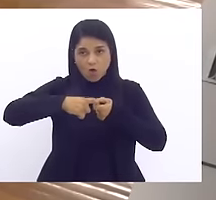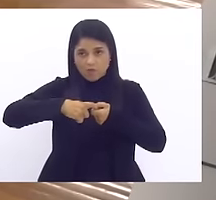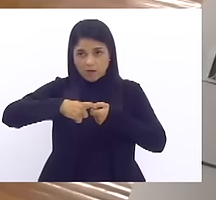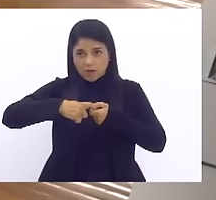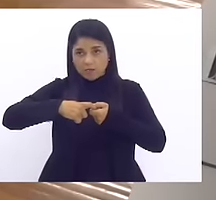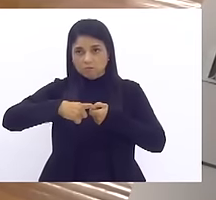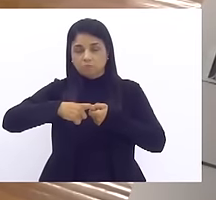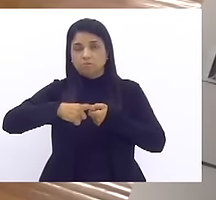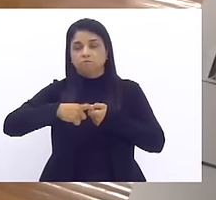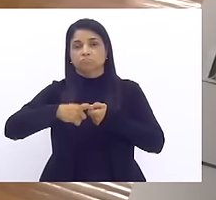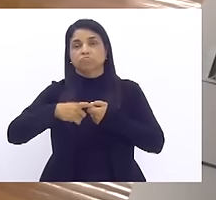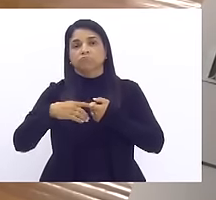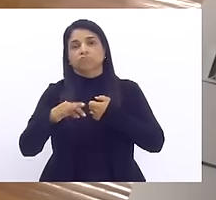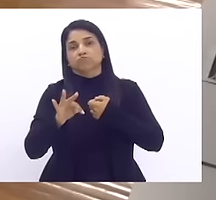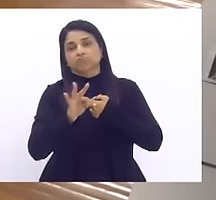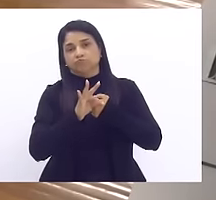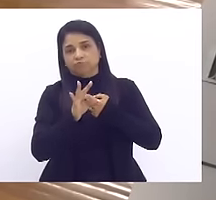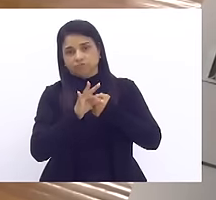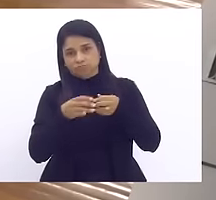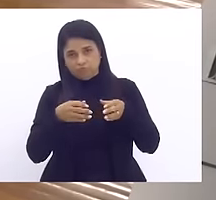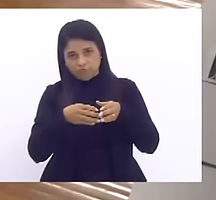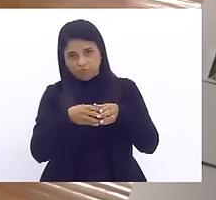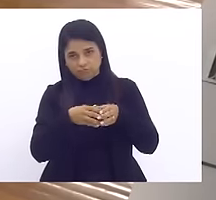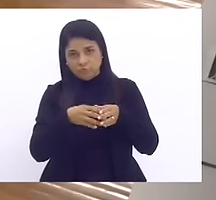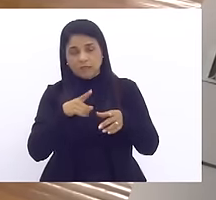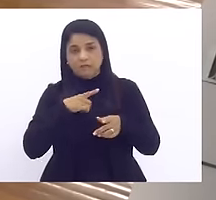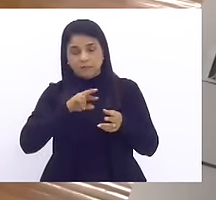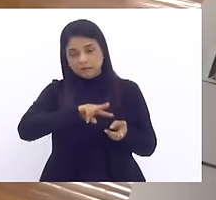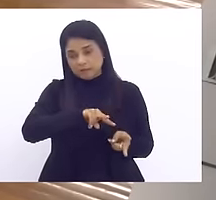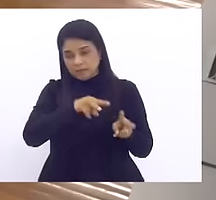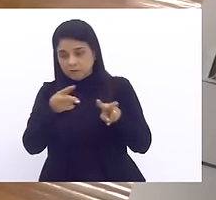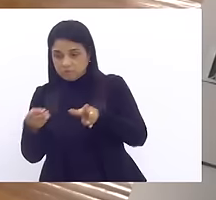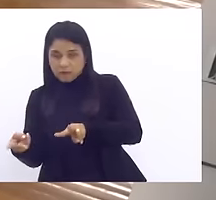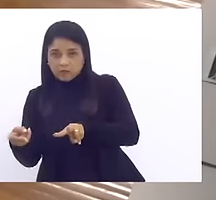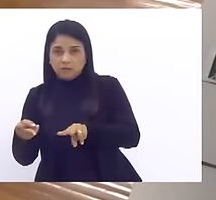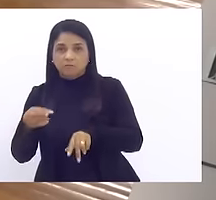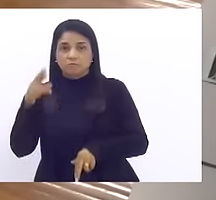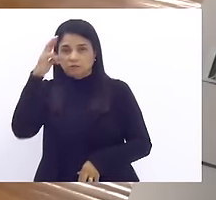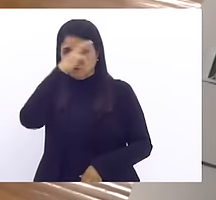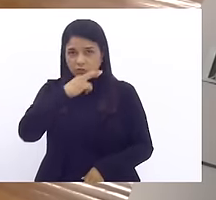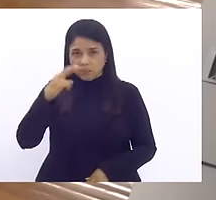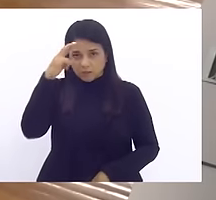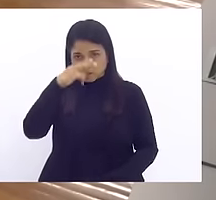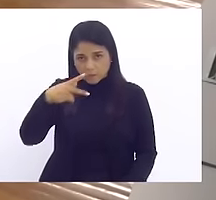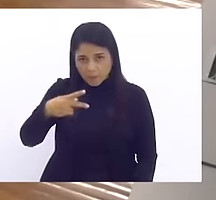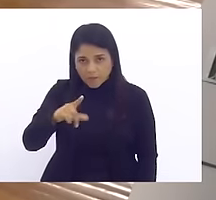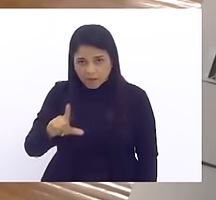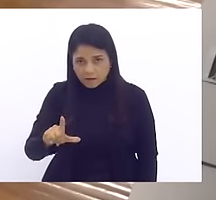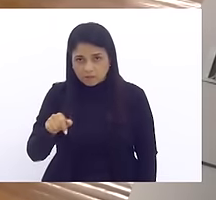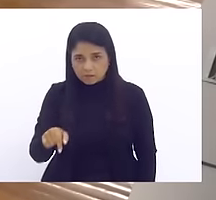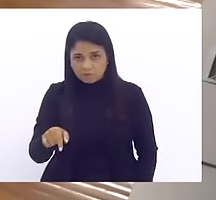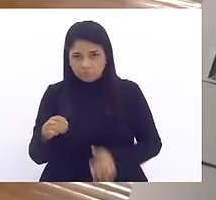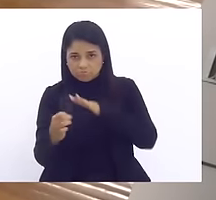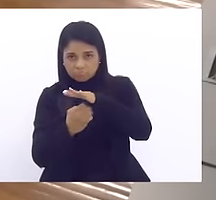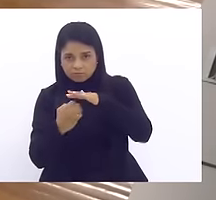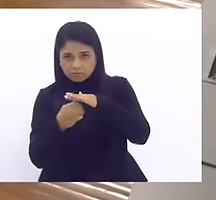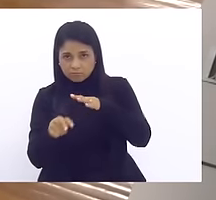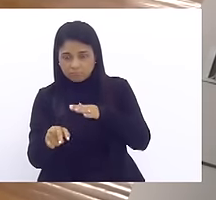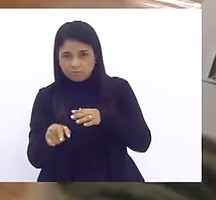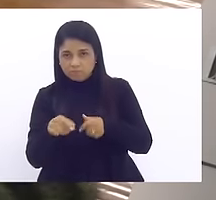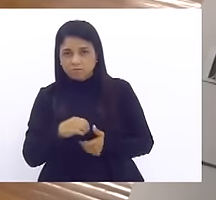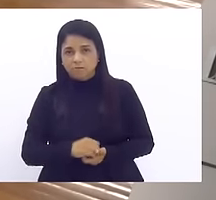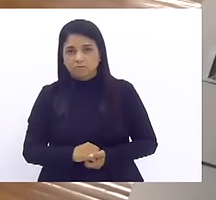acordo com operação técnica a transferência do Poder de fiscalização para a pele não ah não